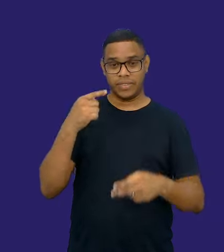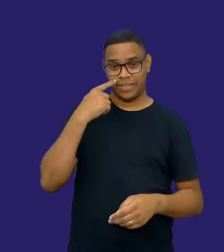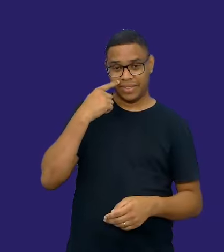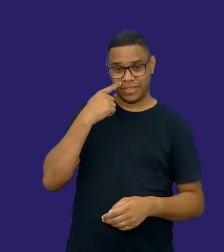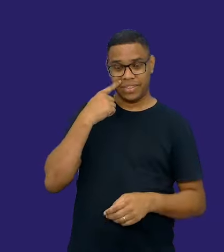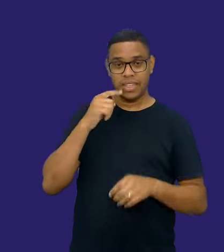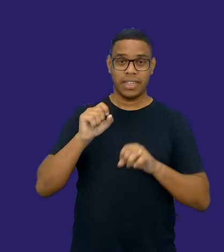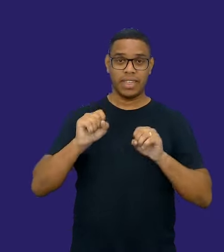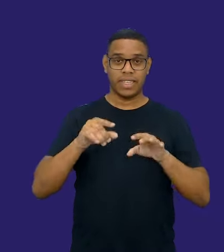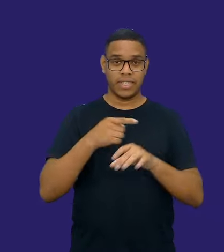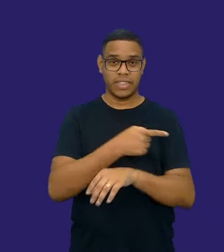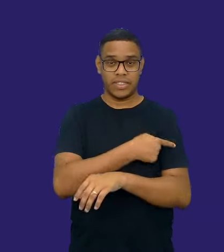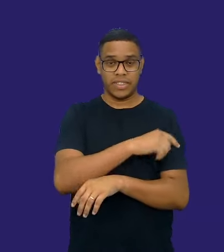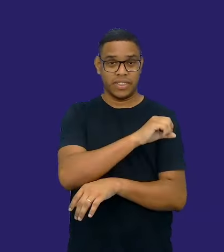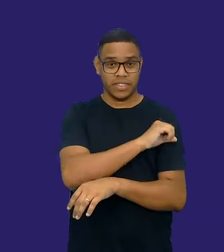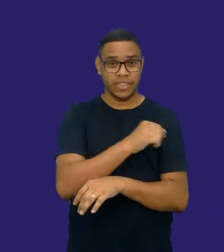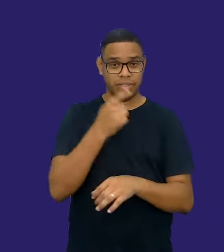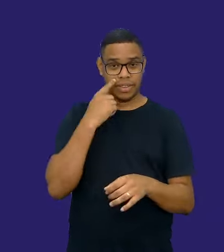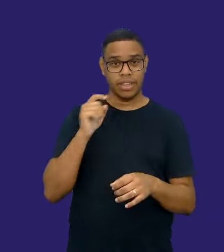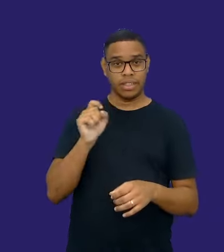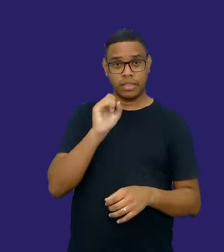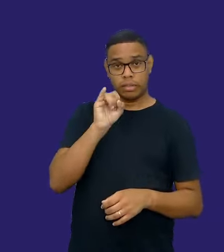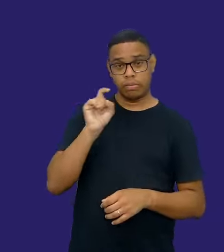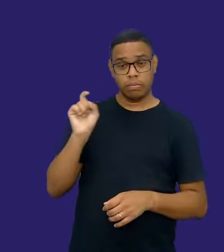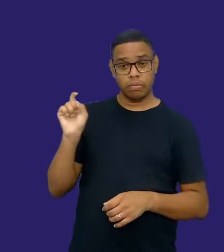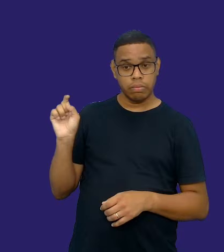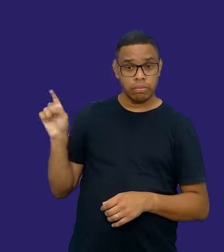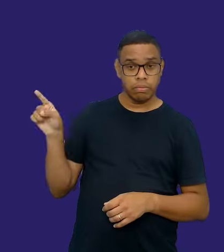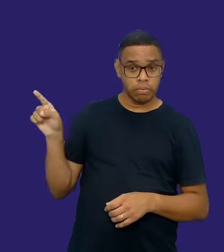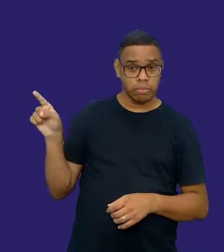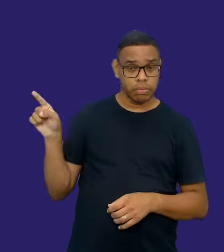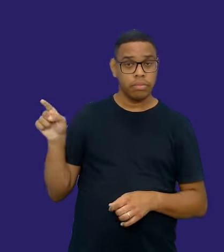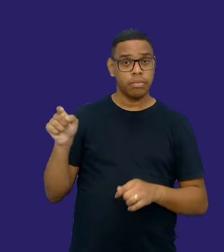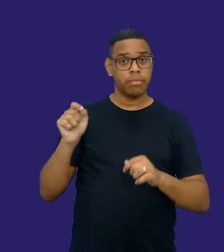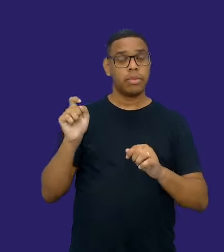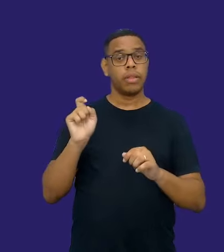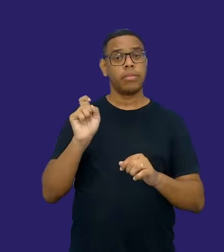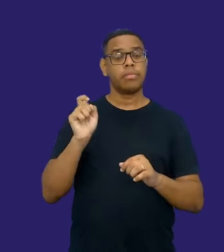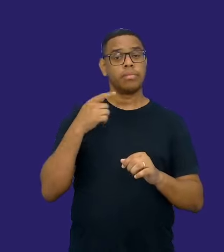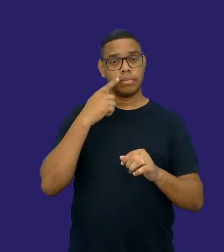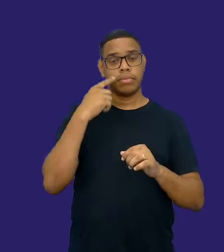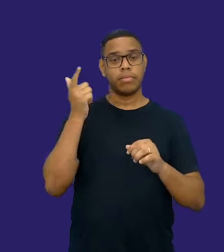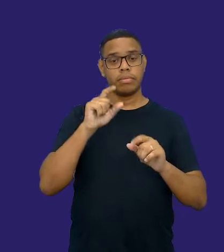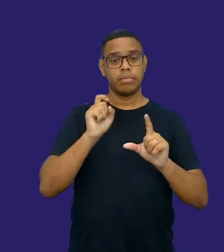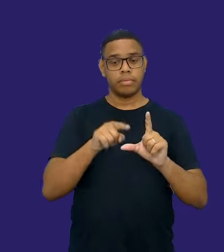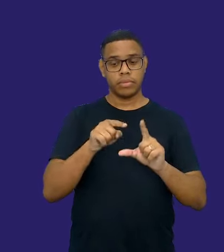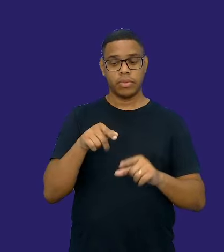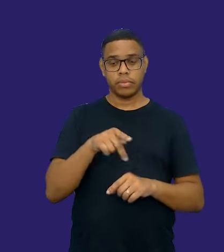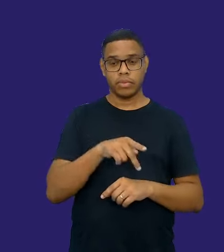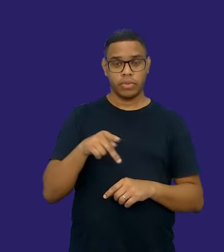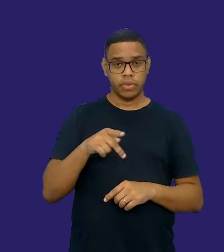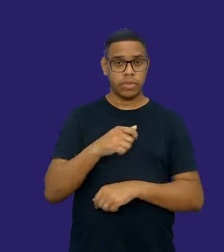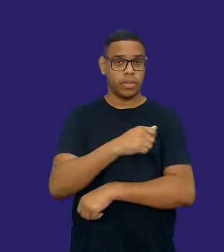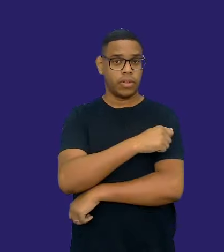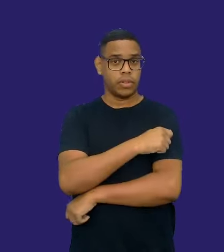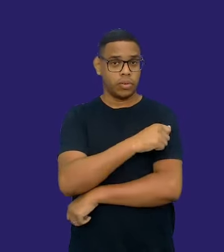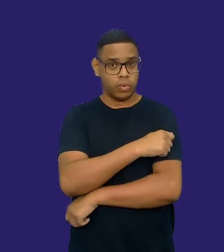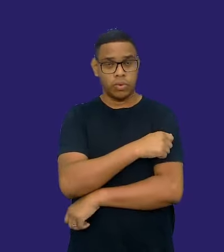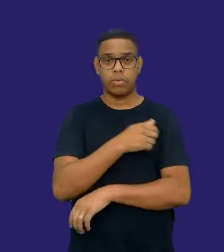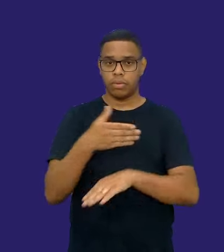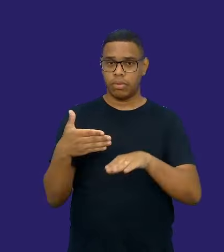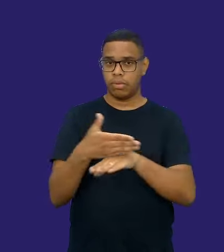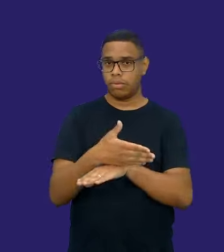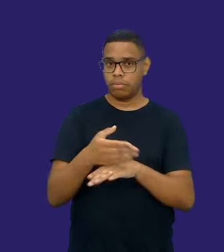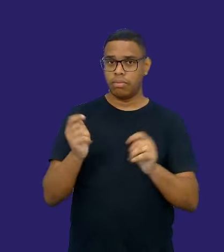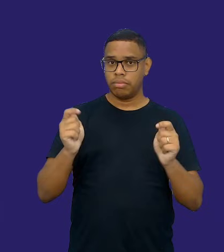escrito Ensino Fundamental. Se vocês clicarem, vocês poderão acessar aí o caderno do professor, do aluno,